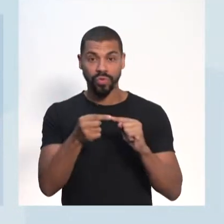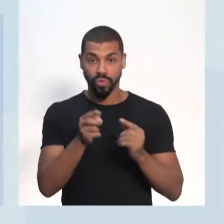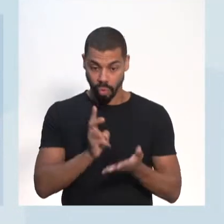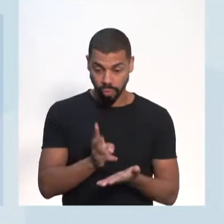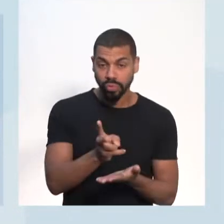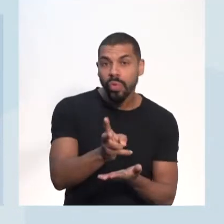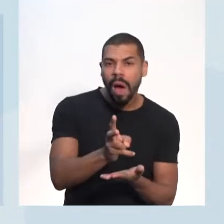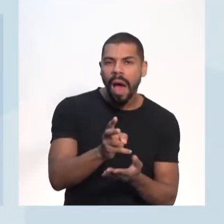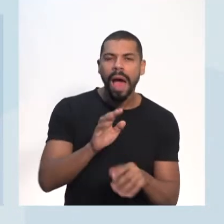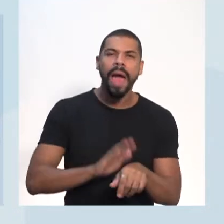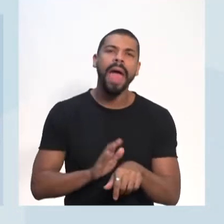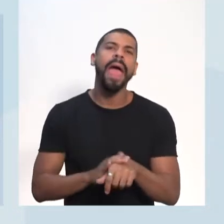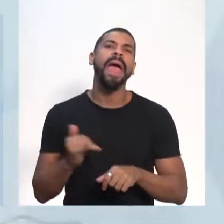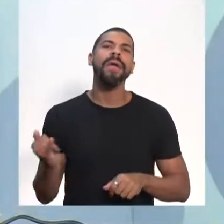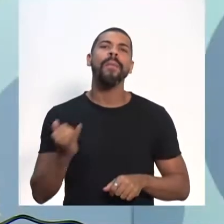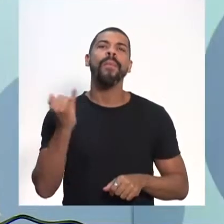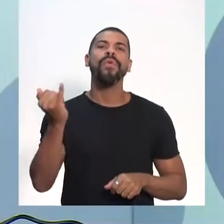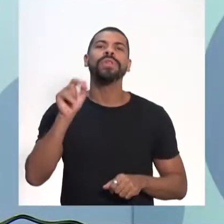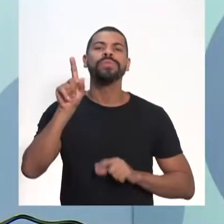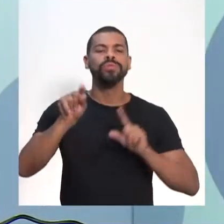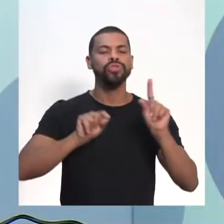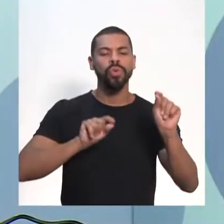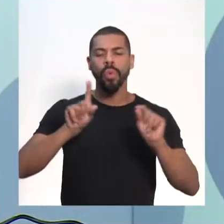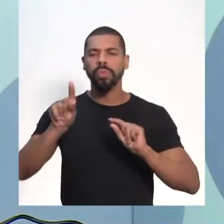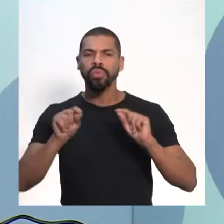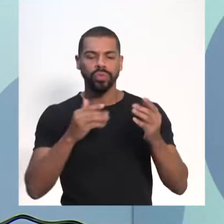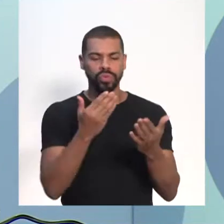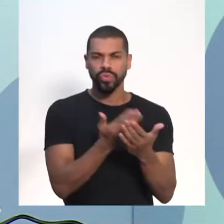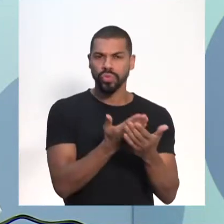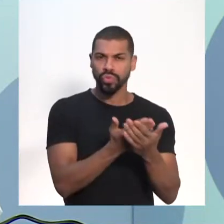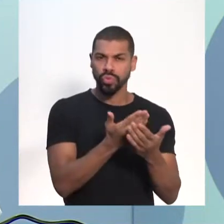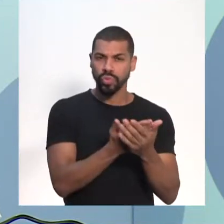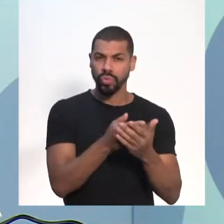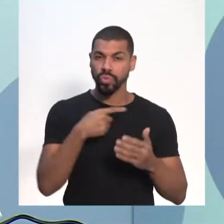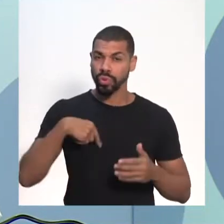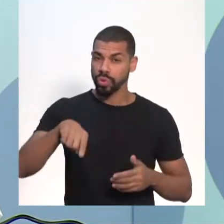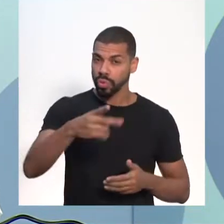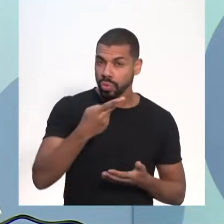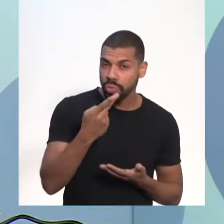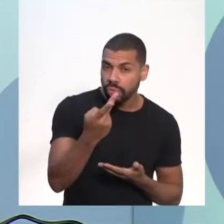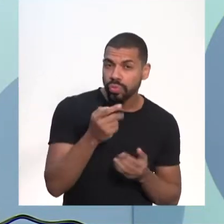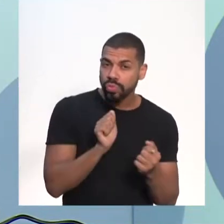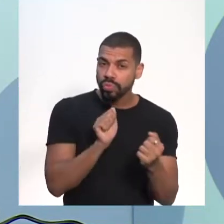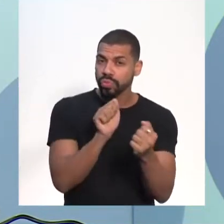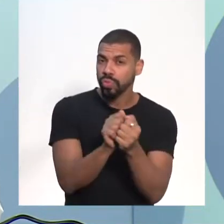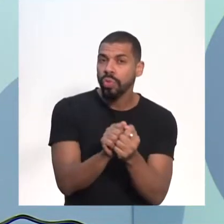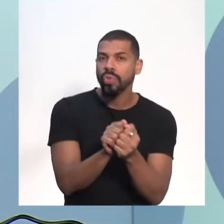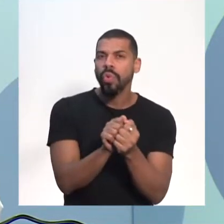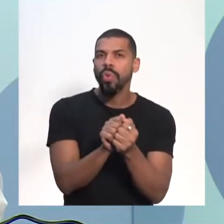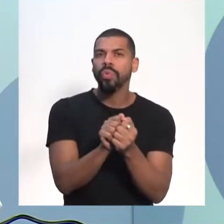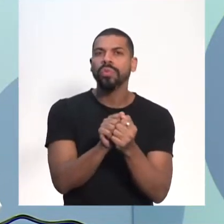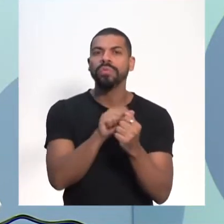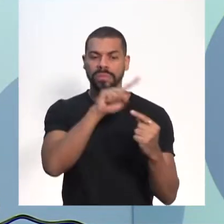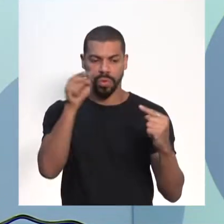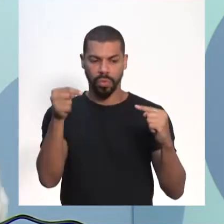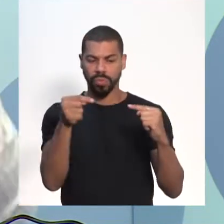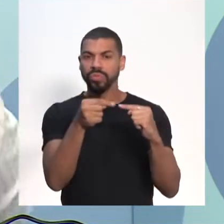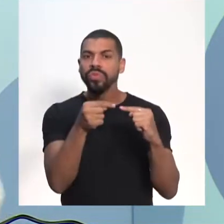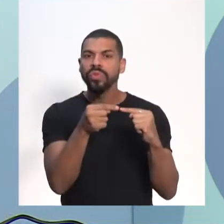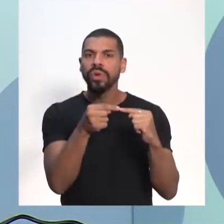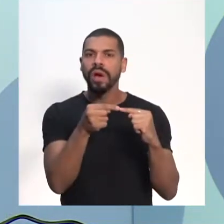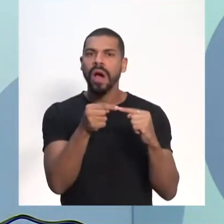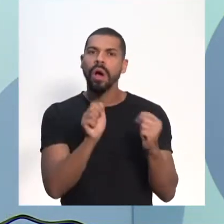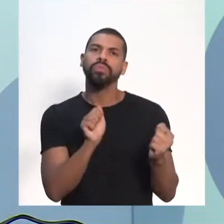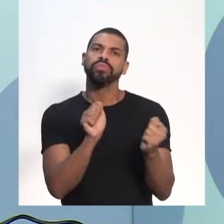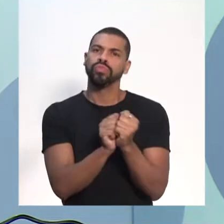é importante a gente fazer essa seleção, esse estudo, para que a gente consiga atingir, né? E dentro